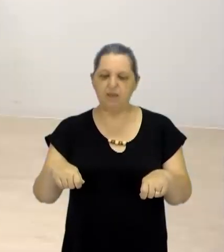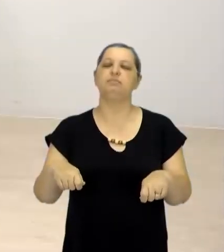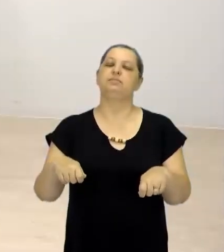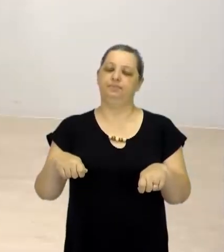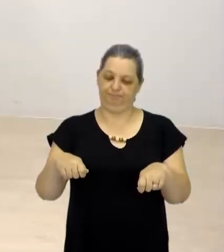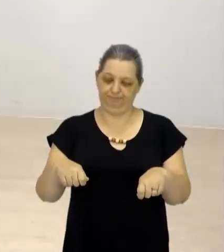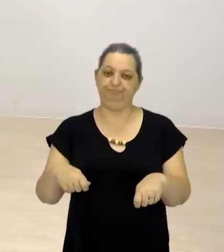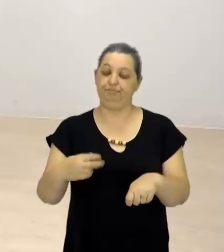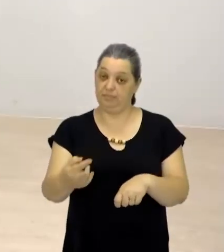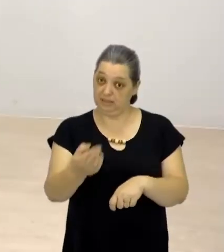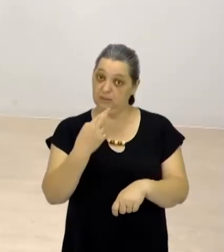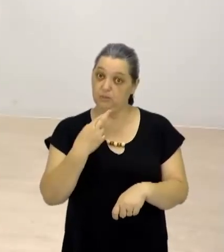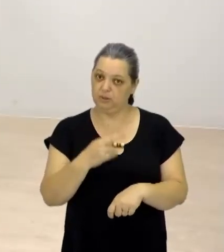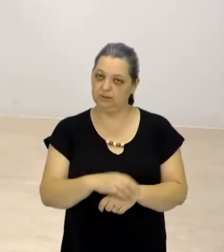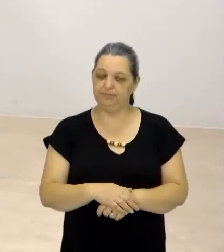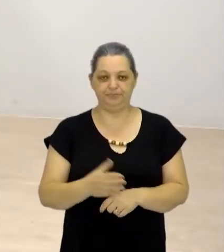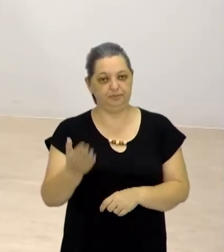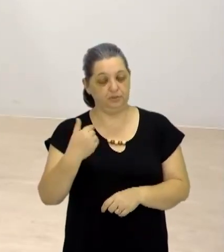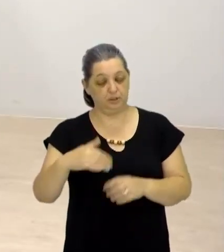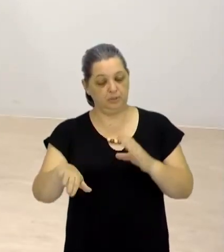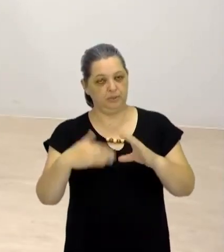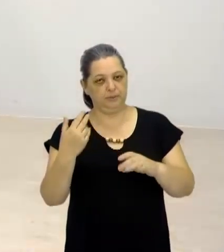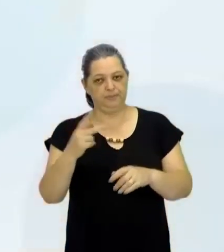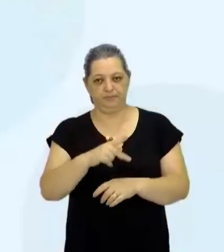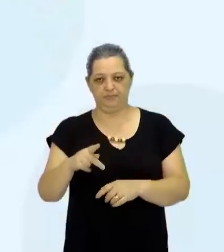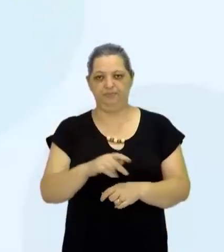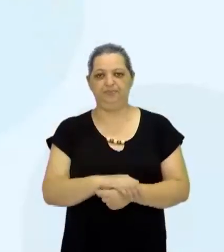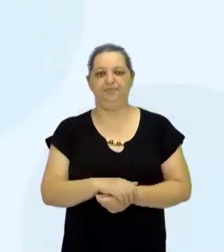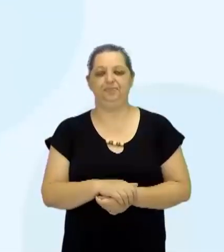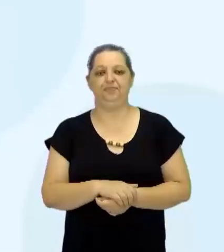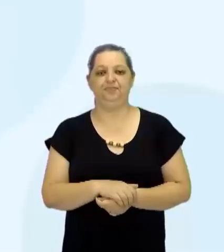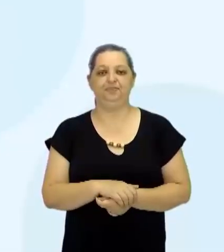sua resposta, hein? Vamos lá, manda aqui pra professora Viviane.